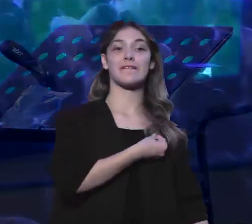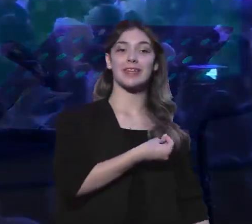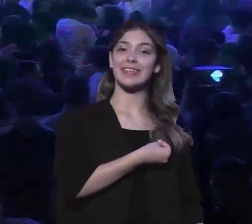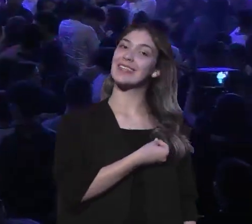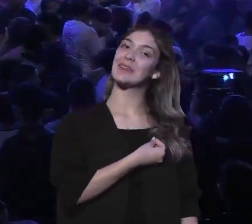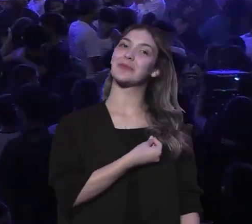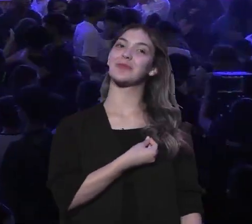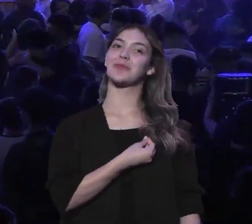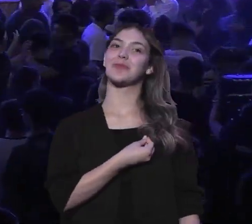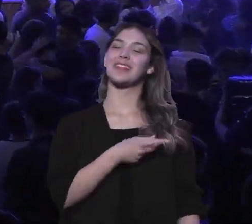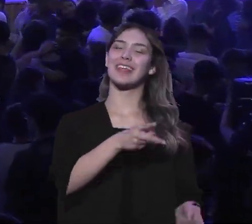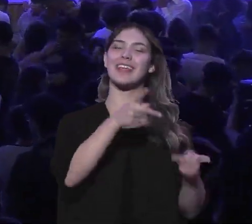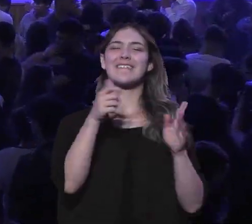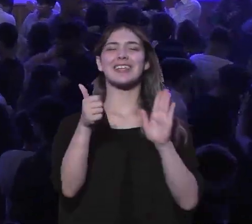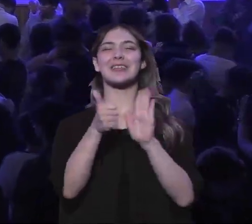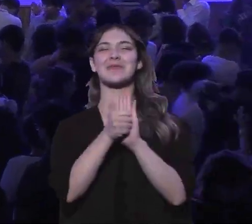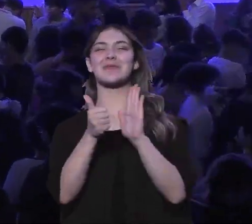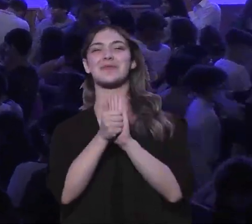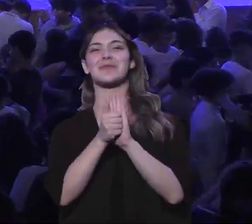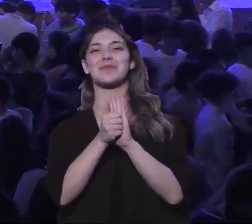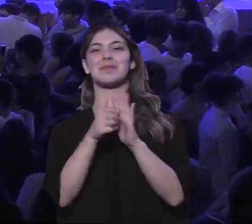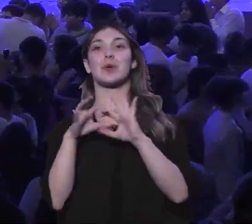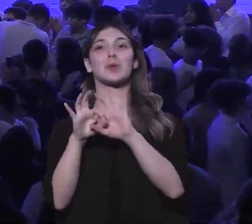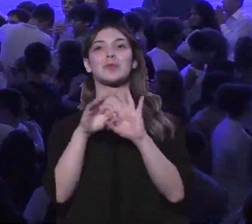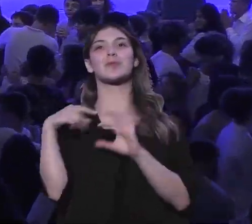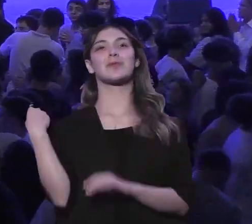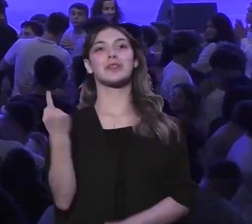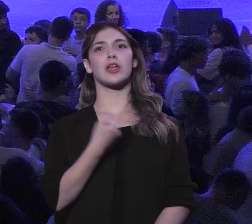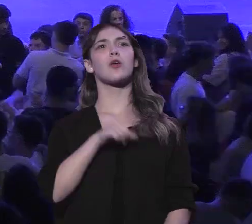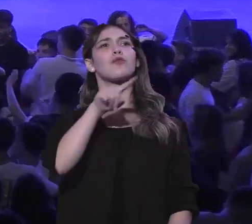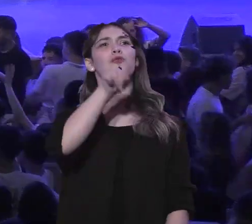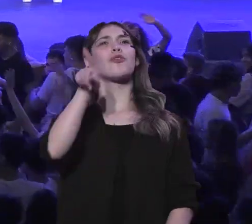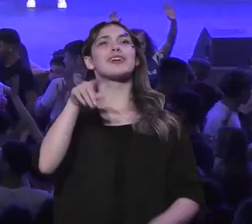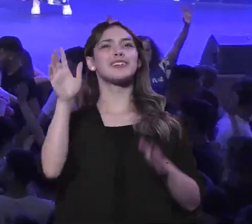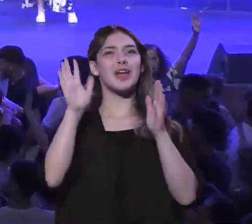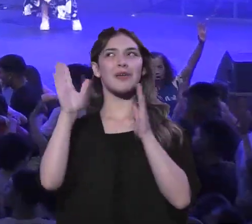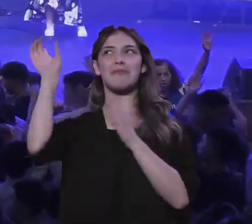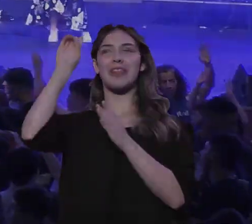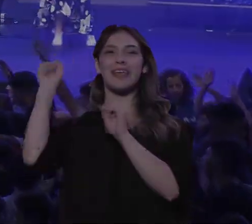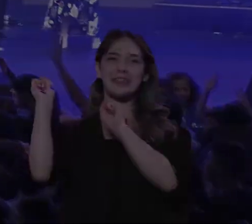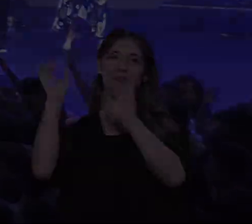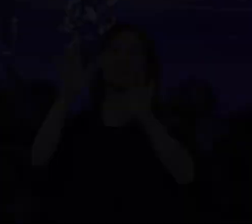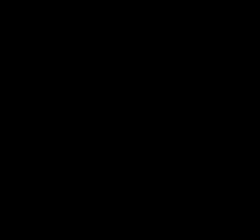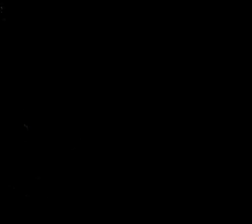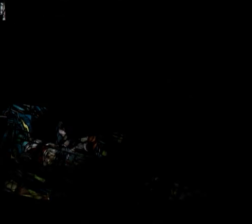deixa de participar da nossa igreja. Amém? Quantos foram abençoados aqui hoje? Deixa eu ver.